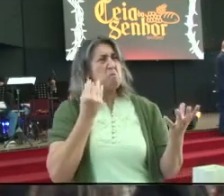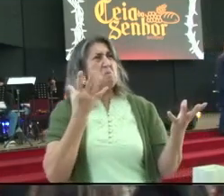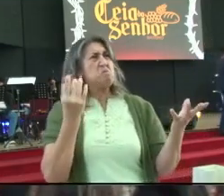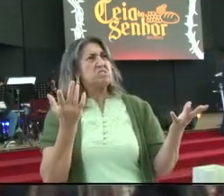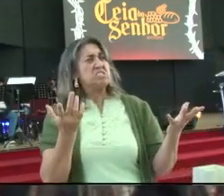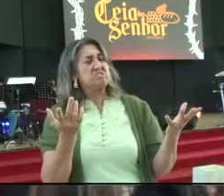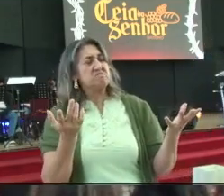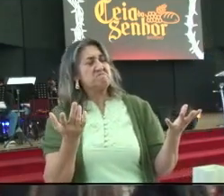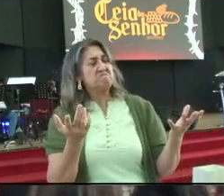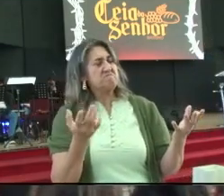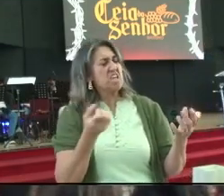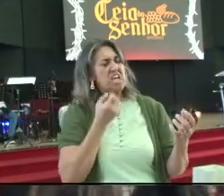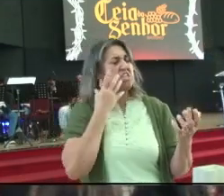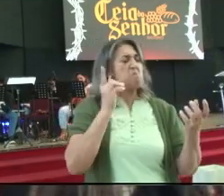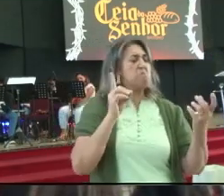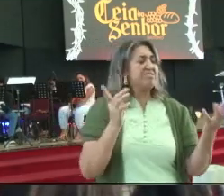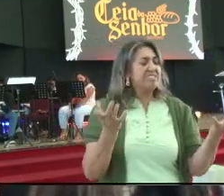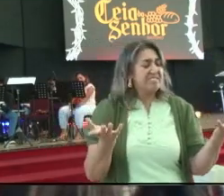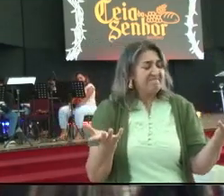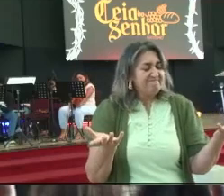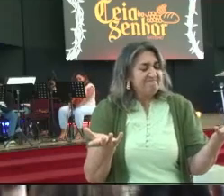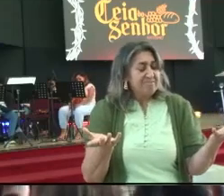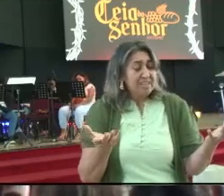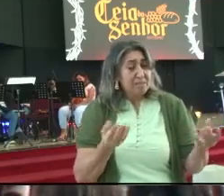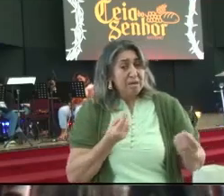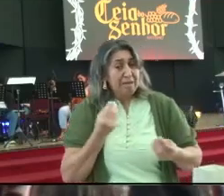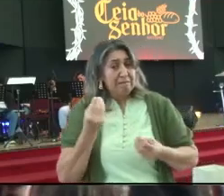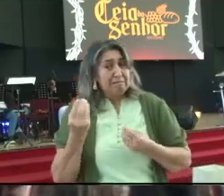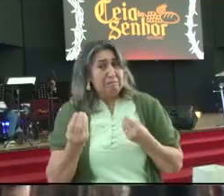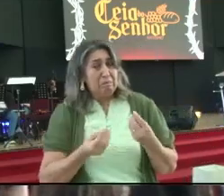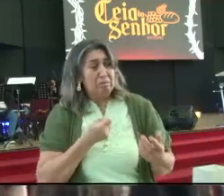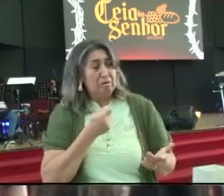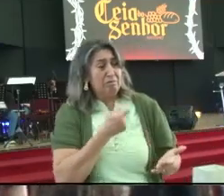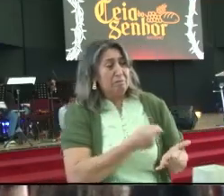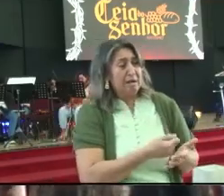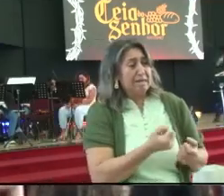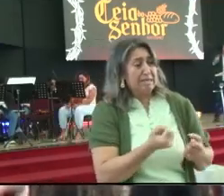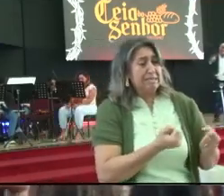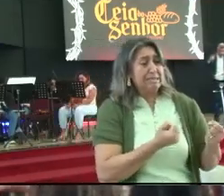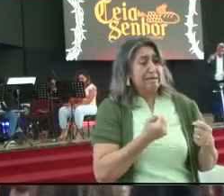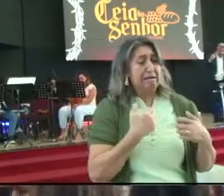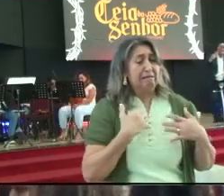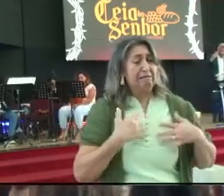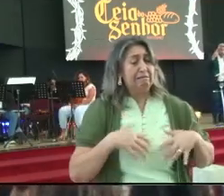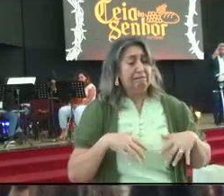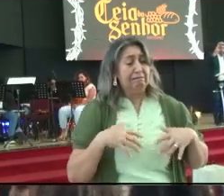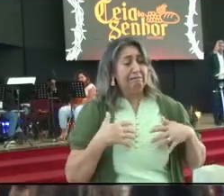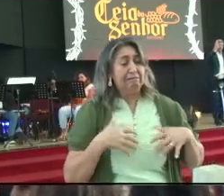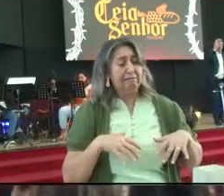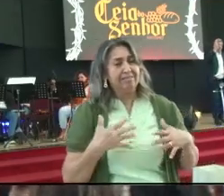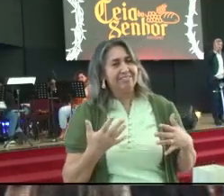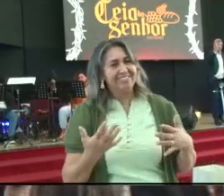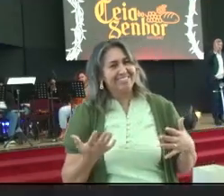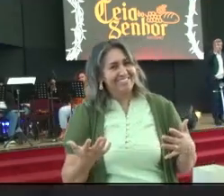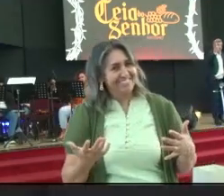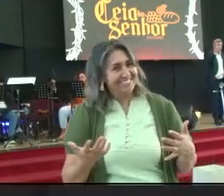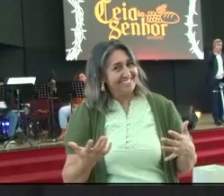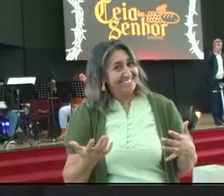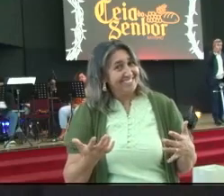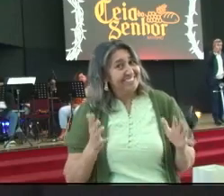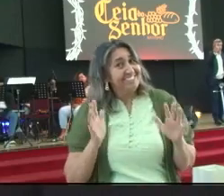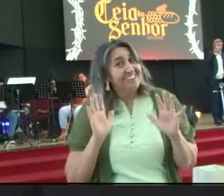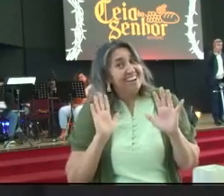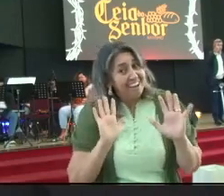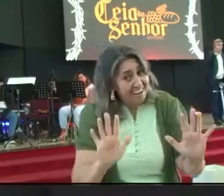Estou revelando gente aqui. Como que eu faço para pagar isso? Mude a pergunta.